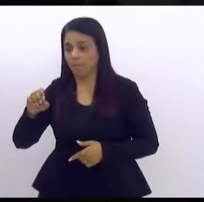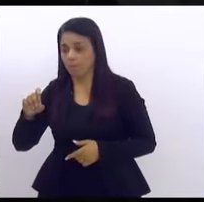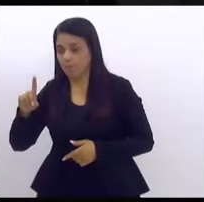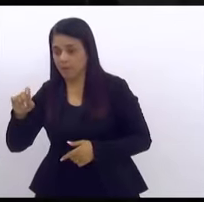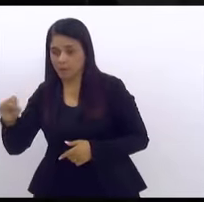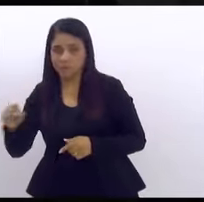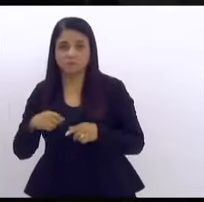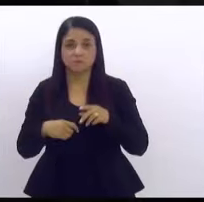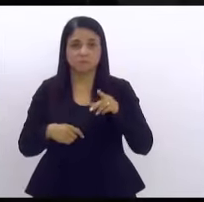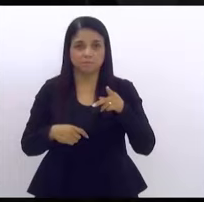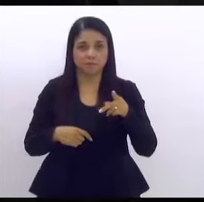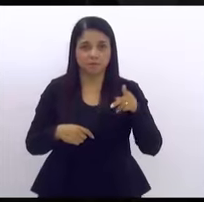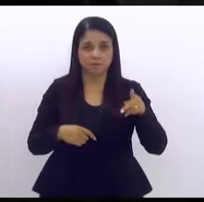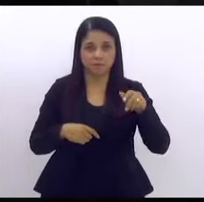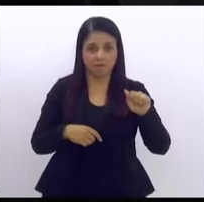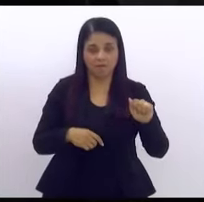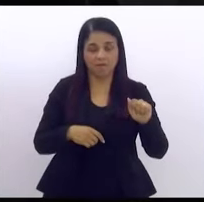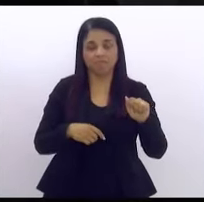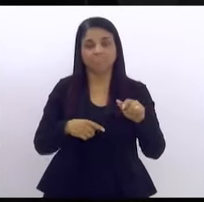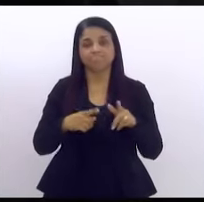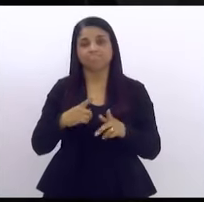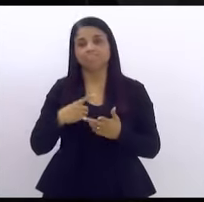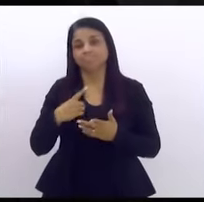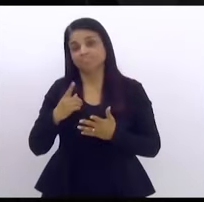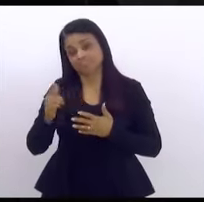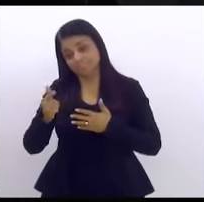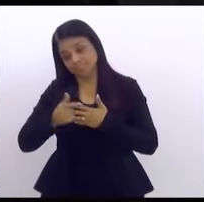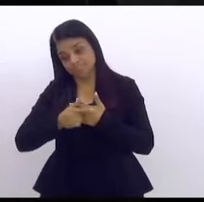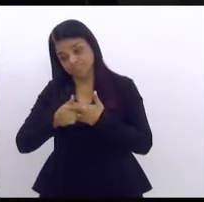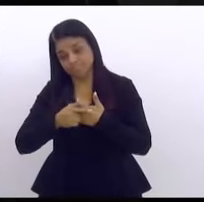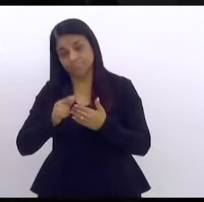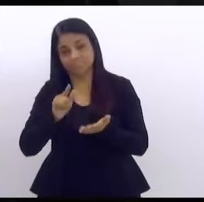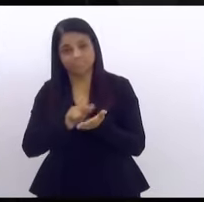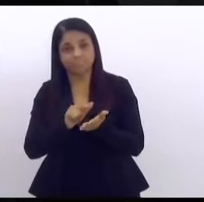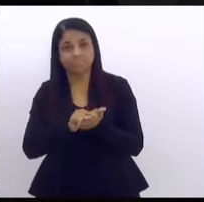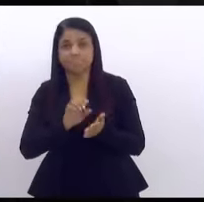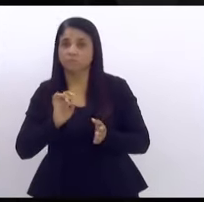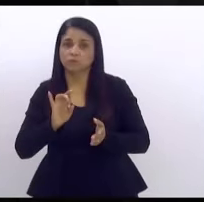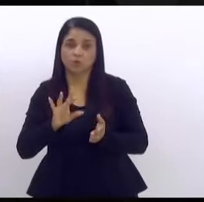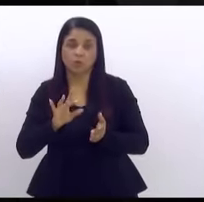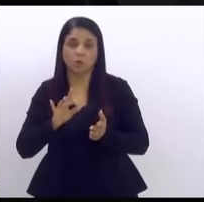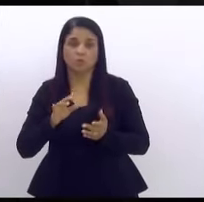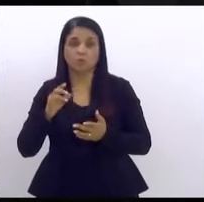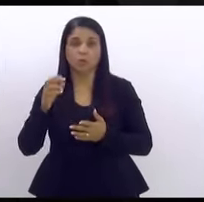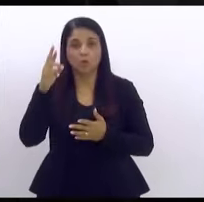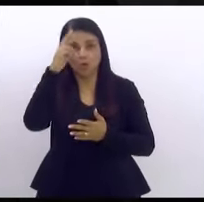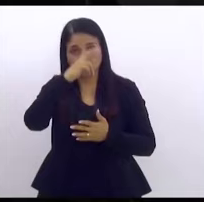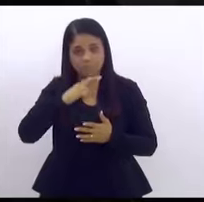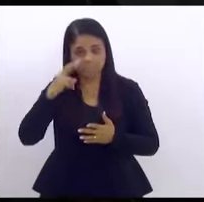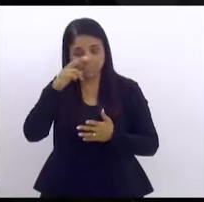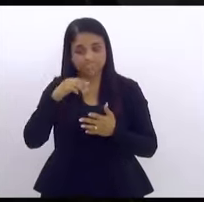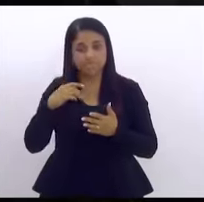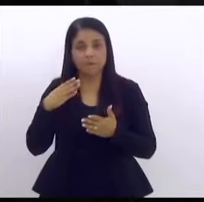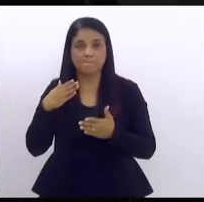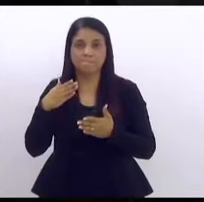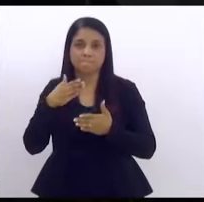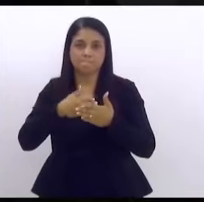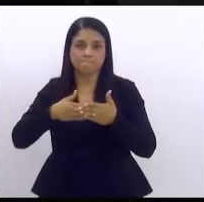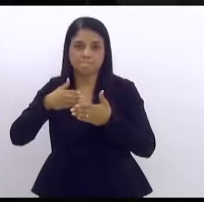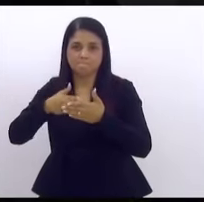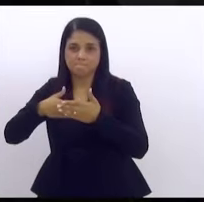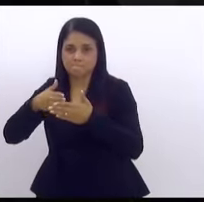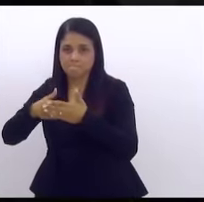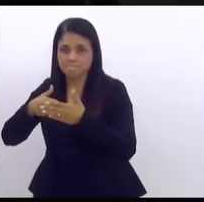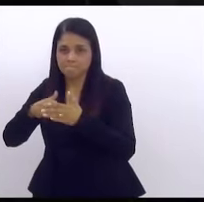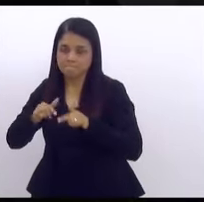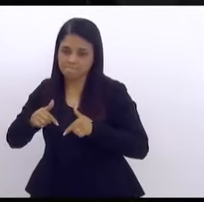correm risco de ficar só no papel, porque o regime de recuperação fiscal nos freará da possibilidade